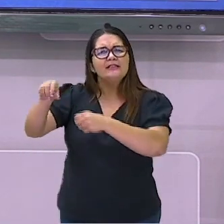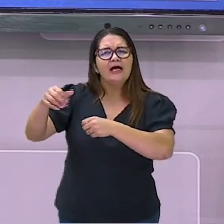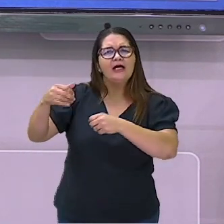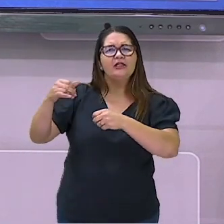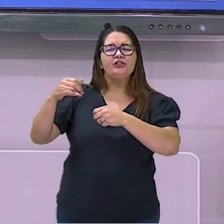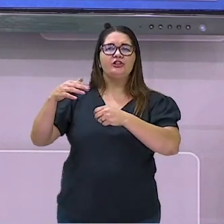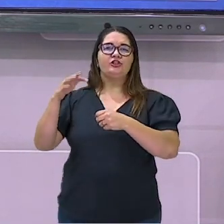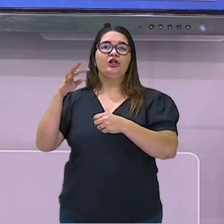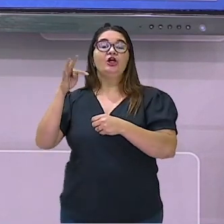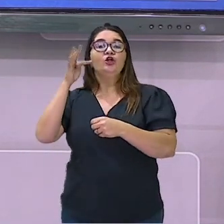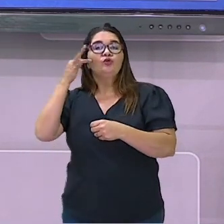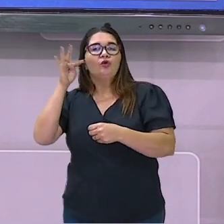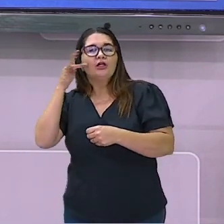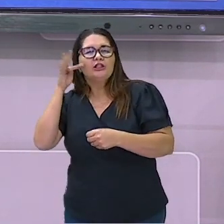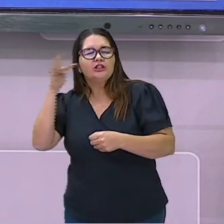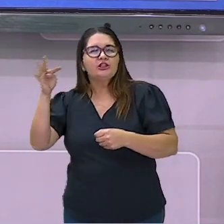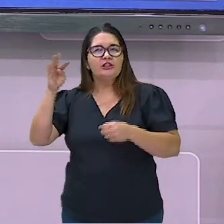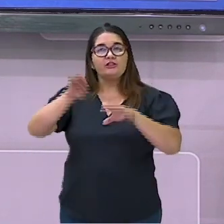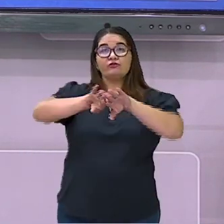Goiás em